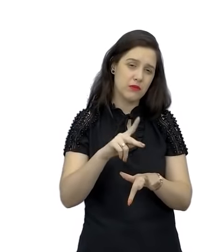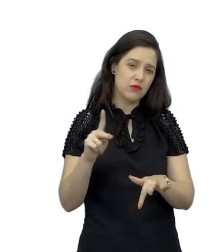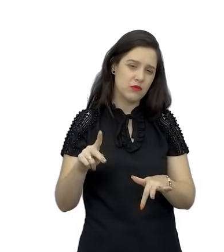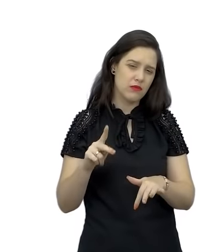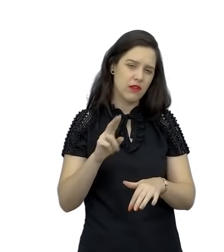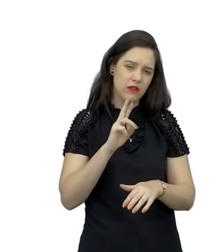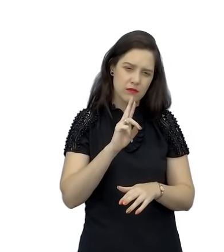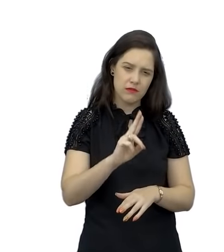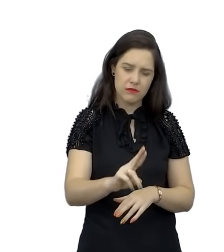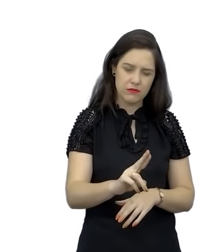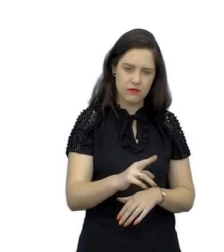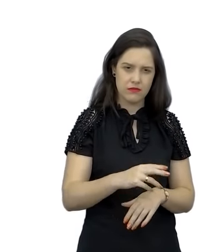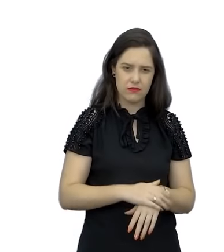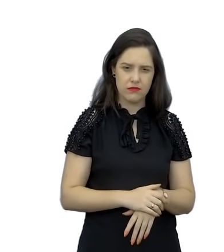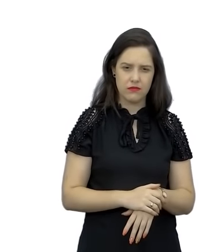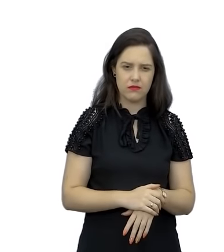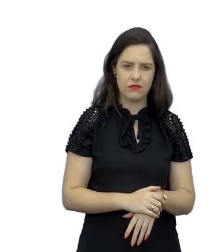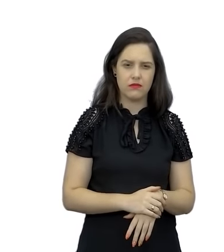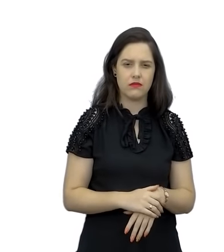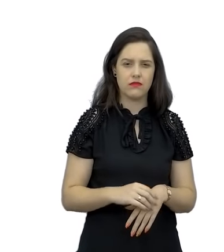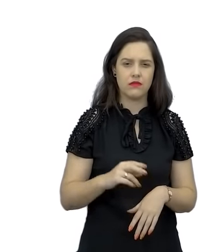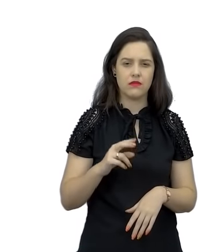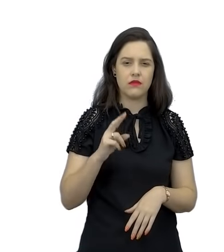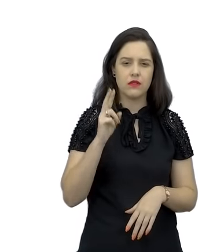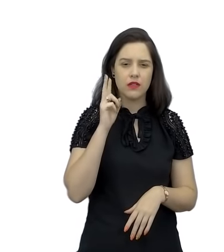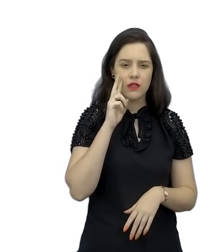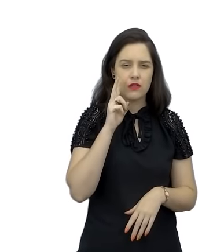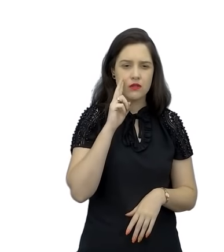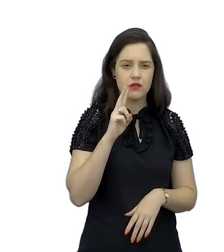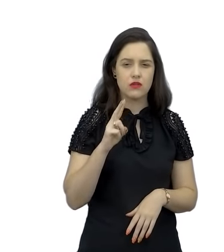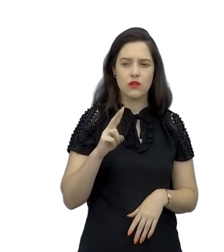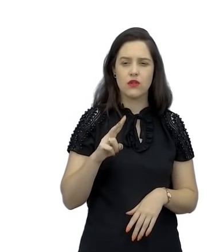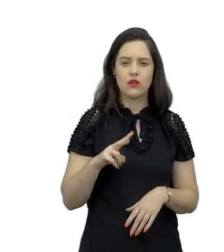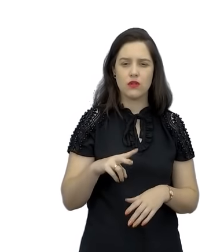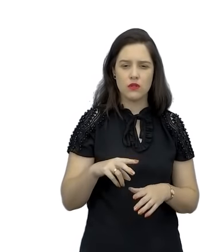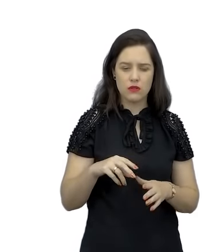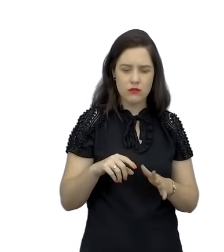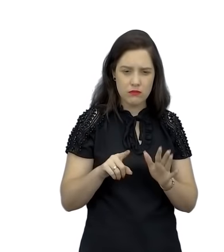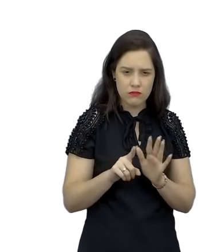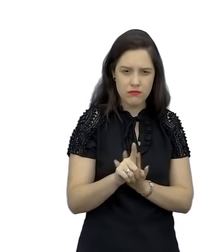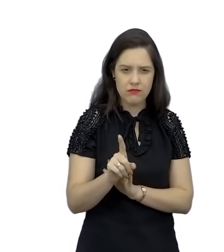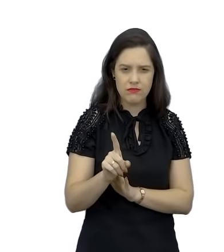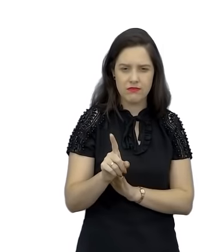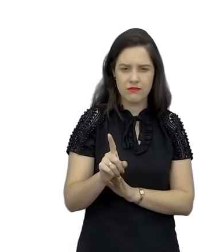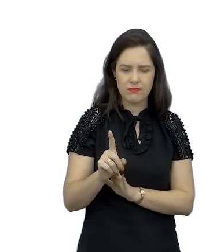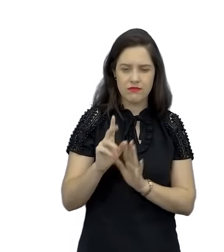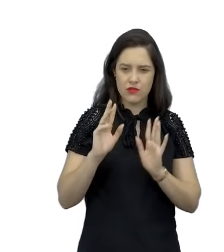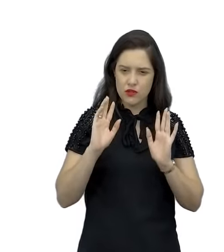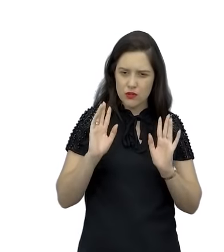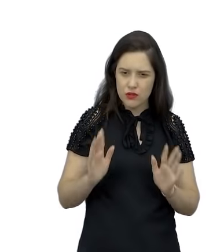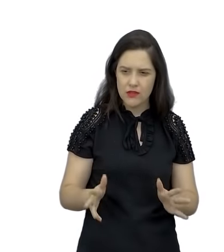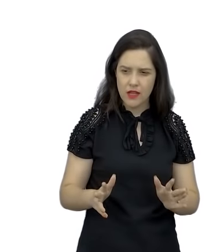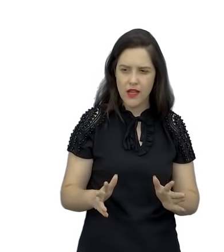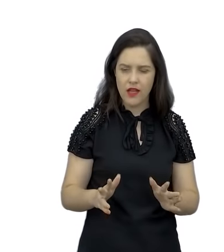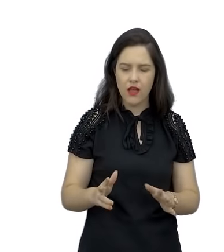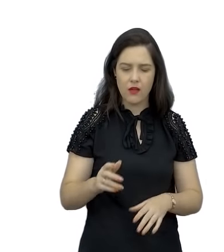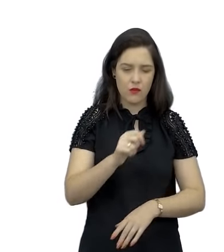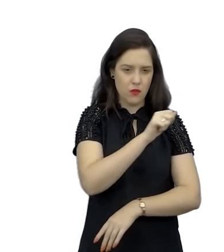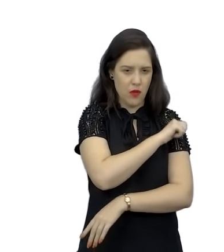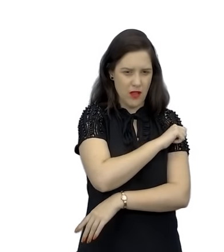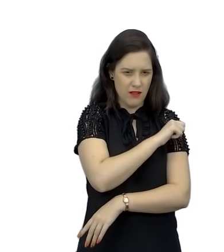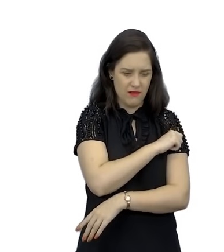etapa 9. Então, ela escolhe um problema gerador, né, para que os alunos façam uma